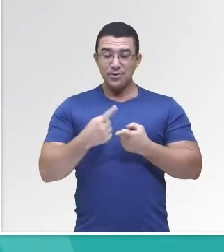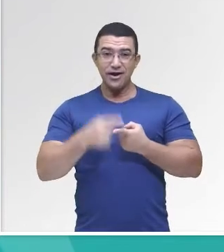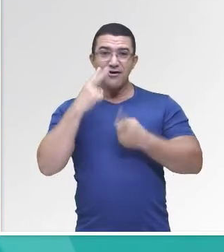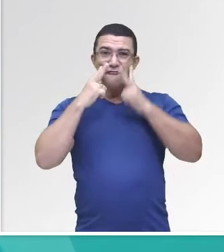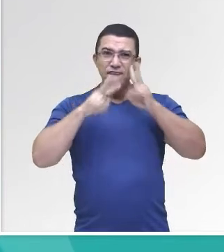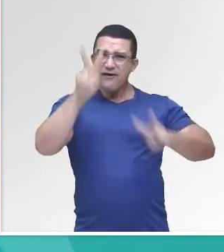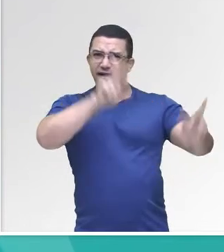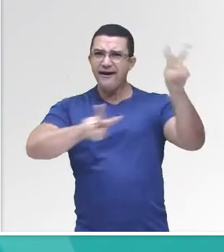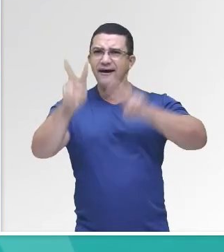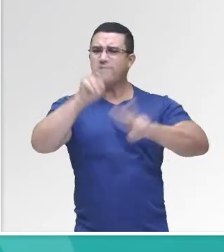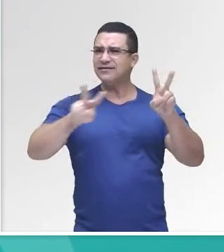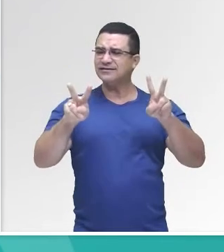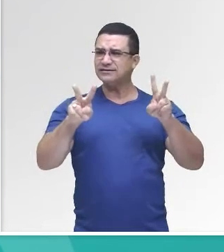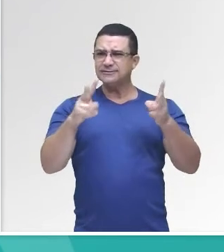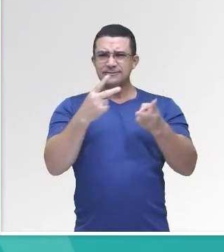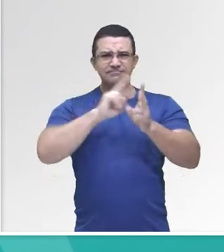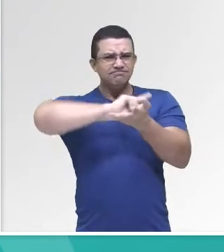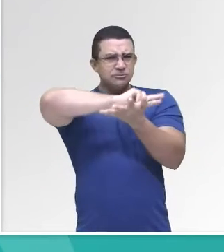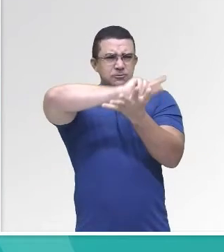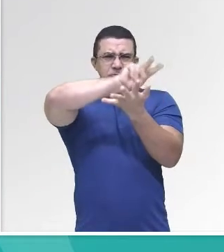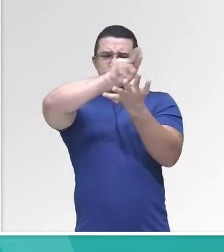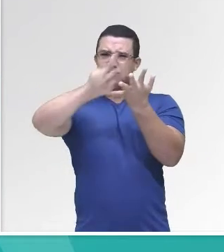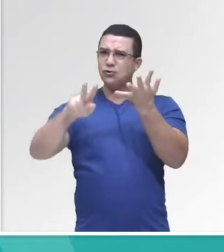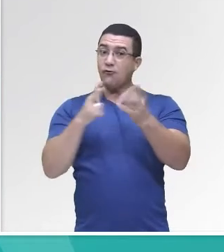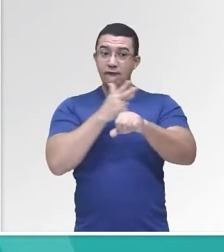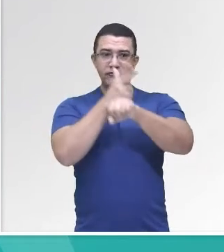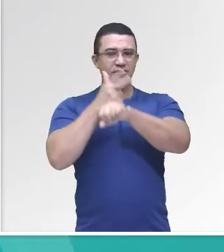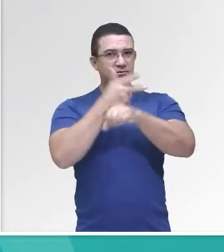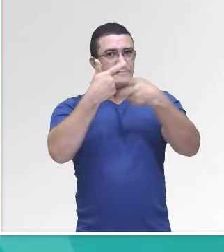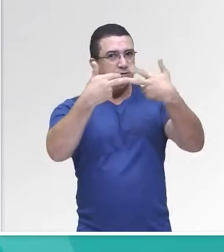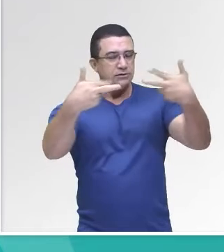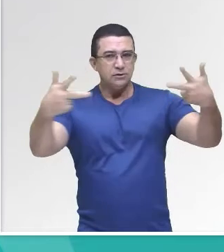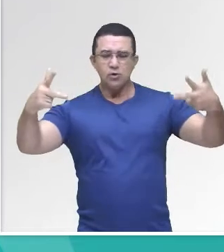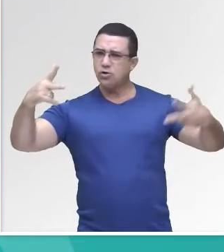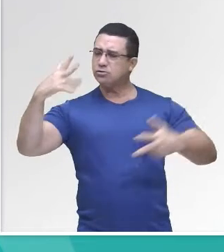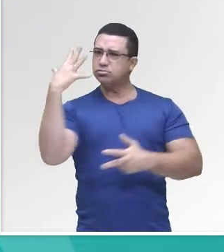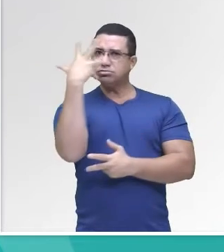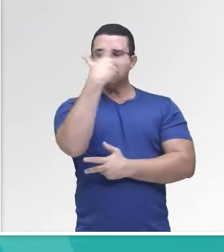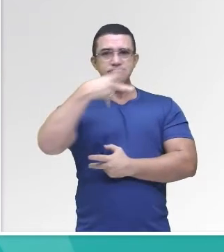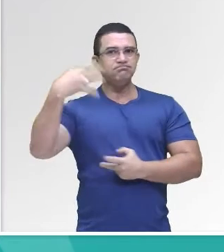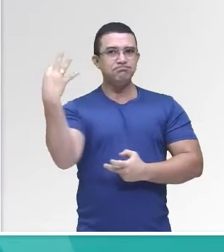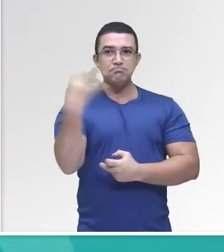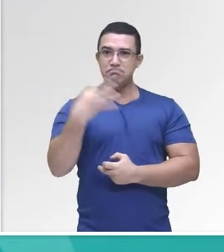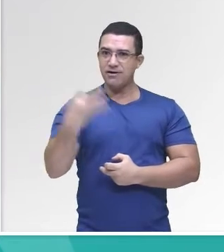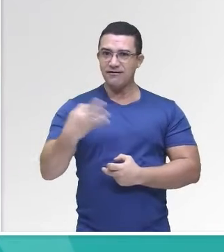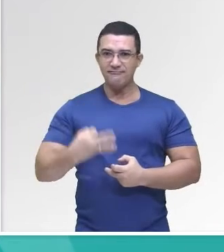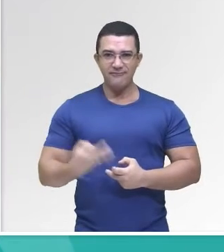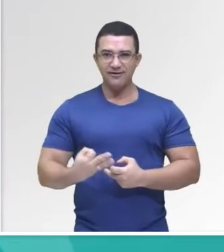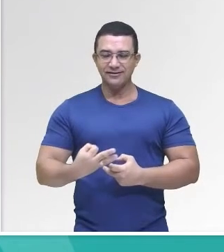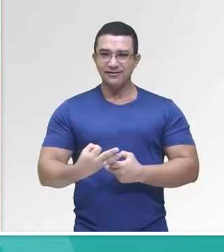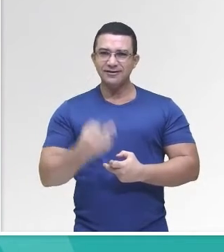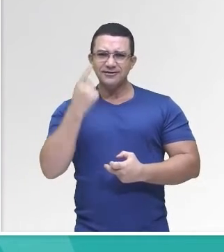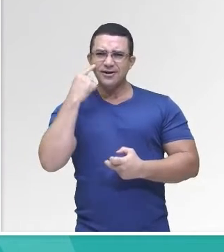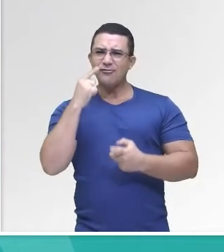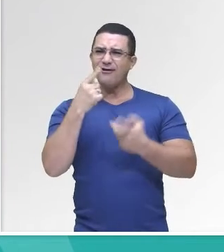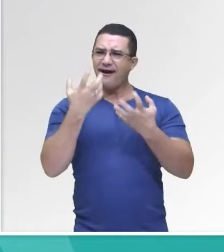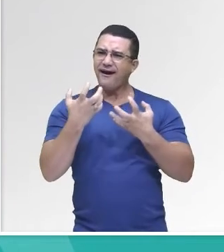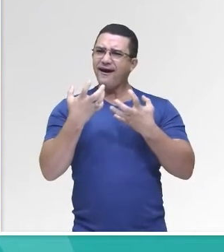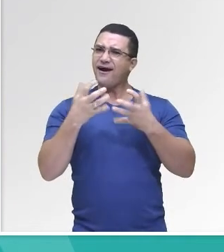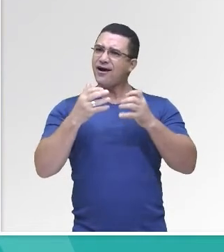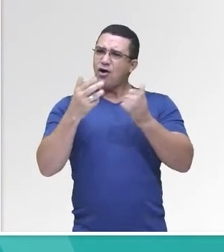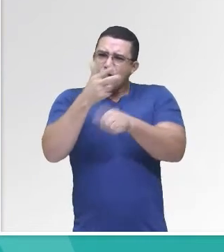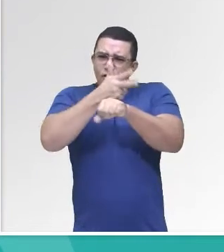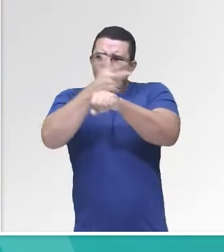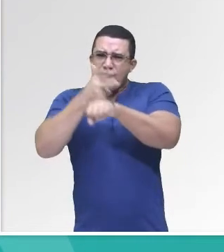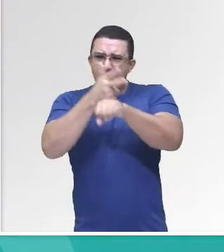pode observar que no vídeo ele trabalha tudo para fazer com que você tenha